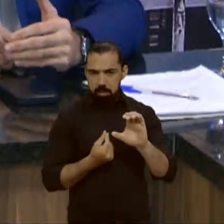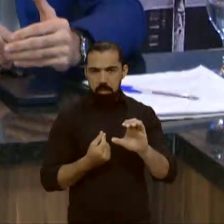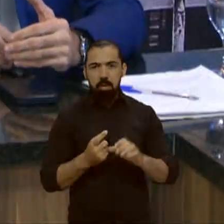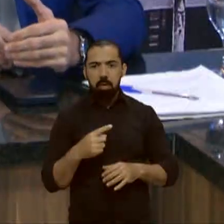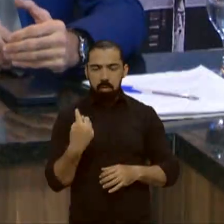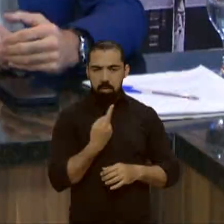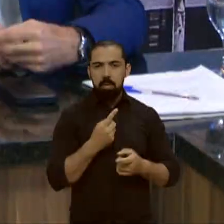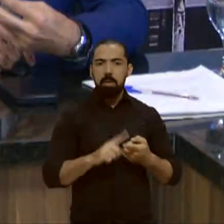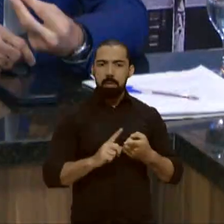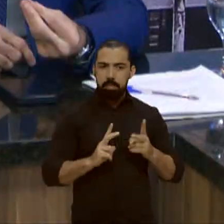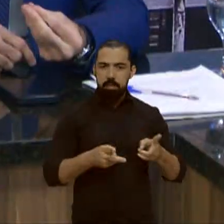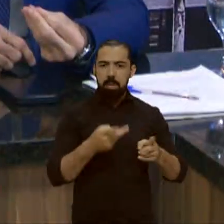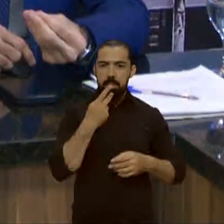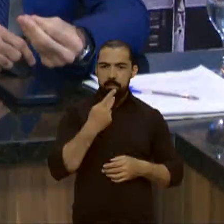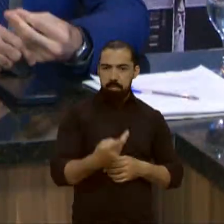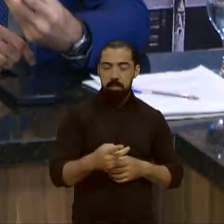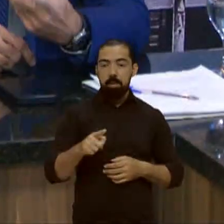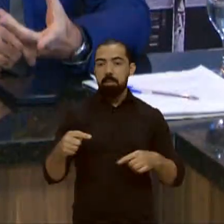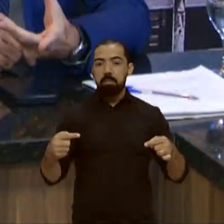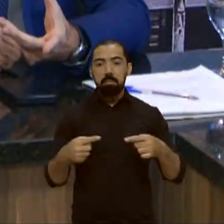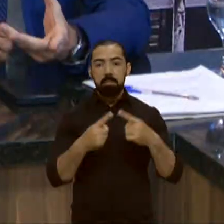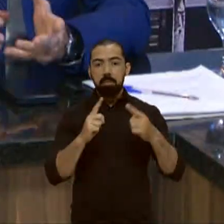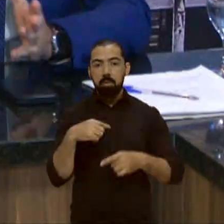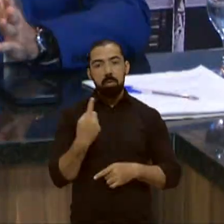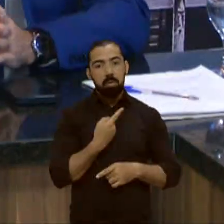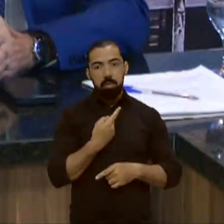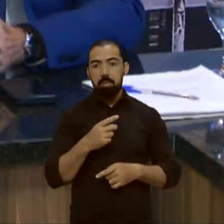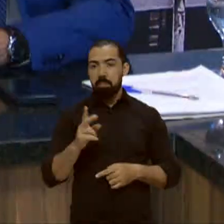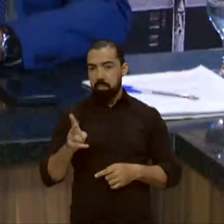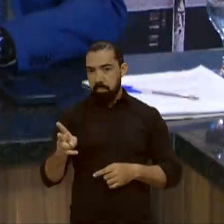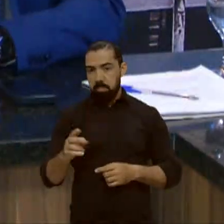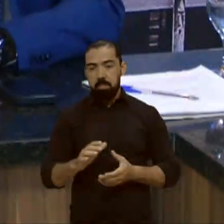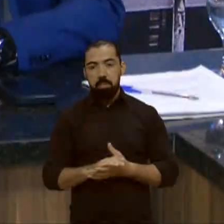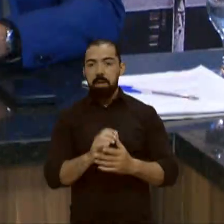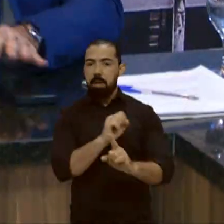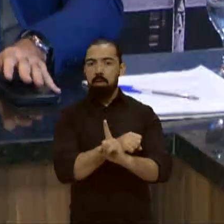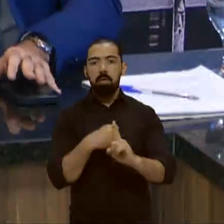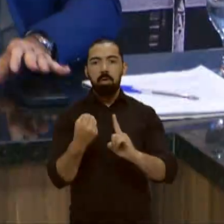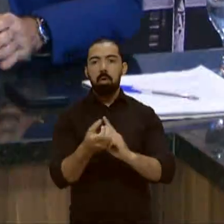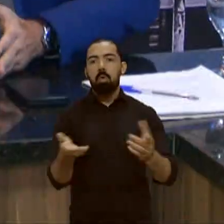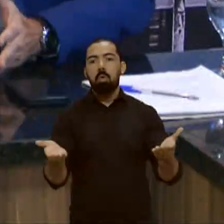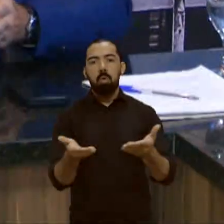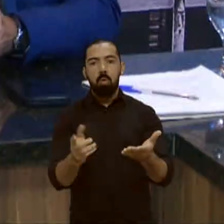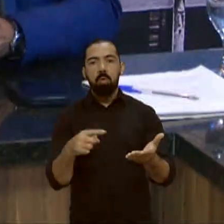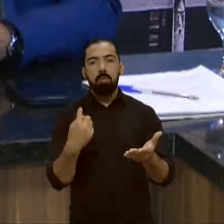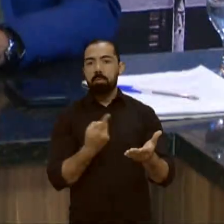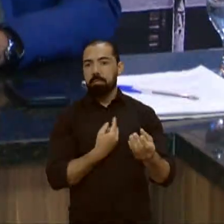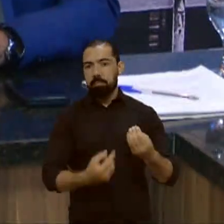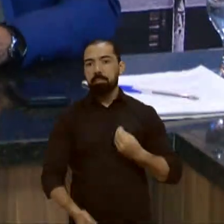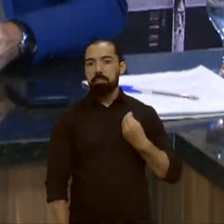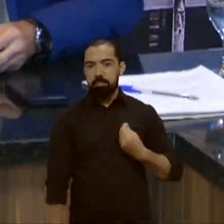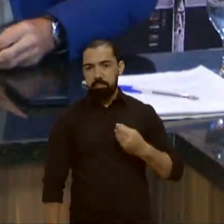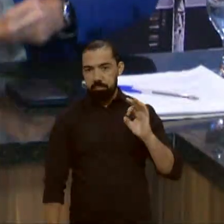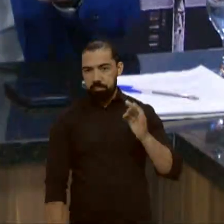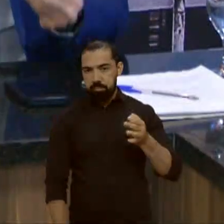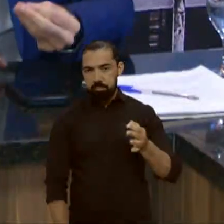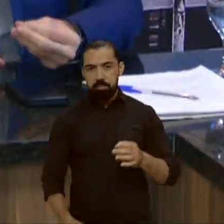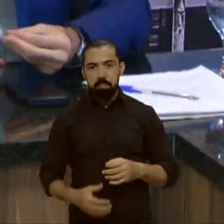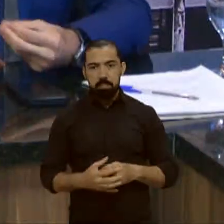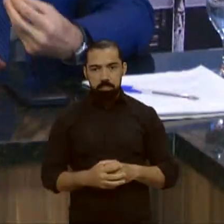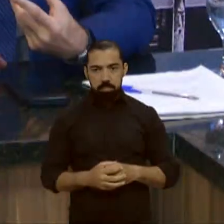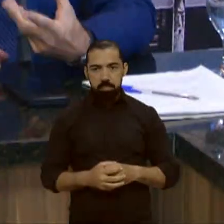sempre comentamos. Isso faz parte da nossa essência na sociedade em que hoje nós estamos inseridos.